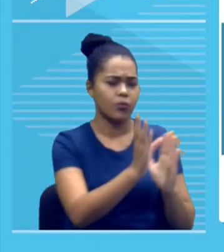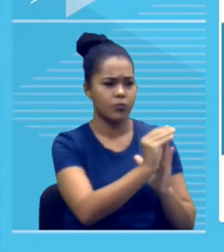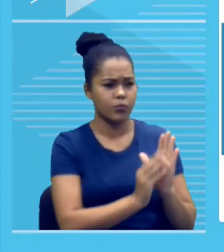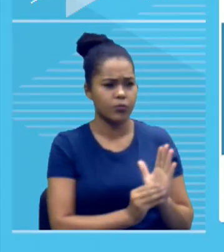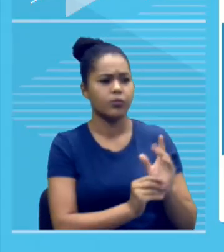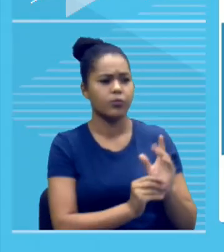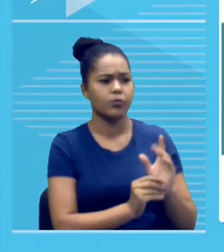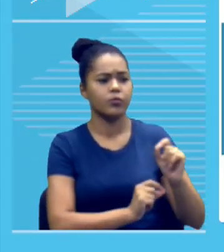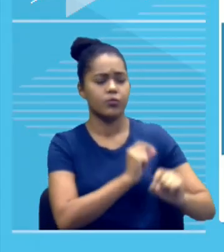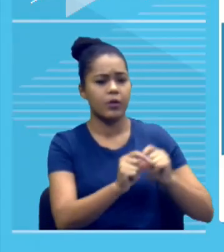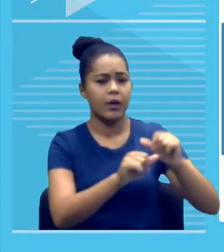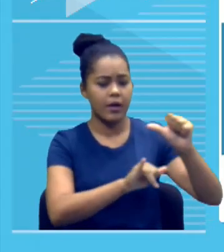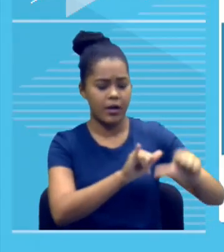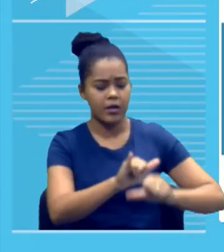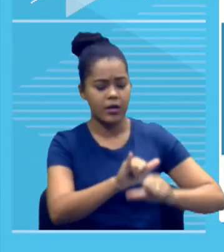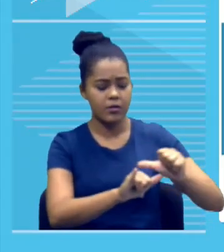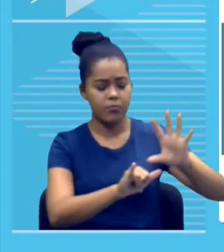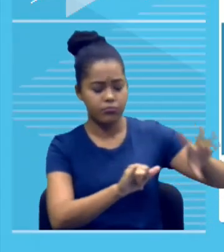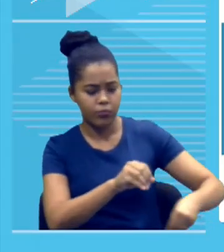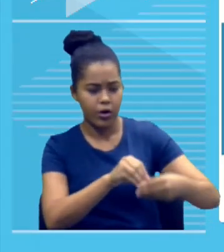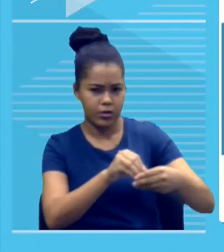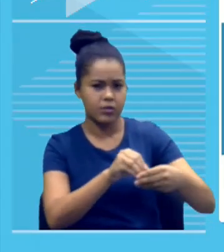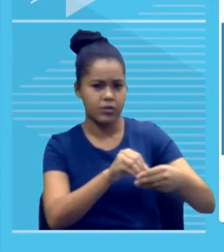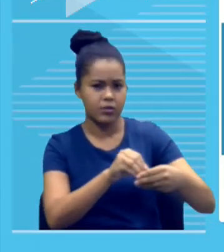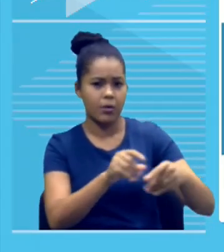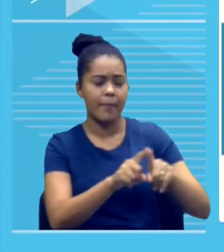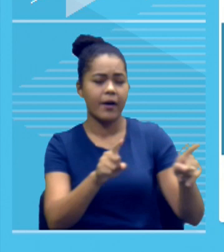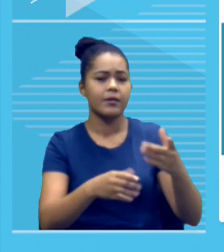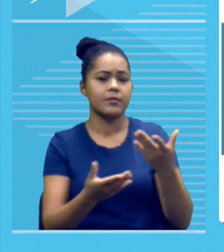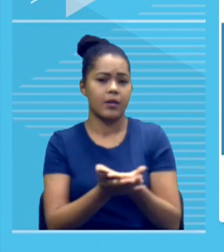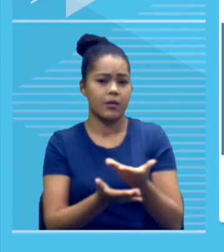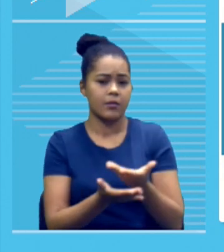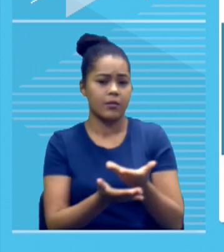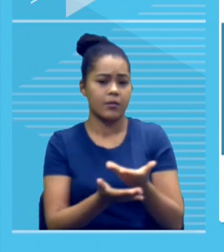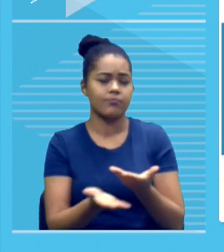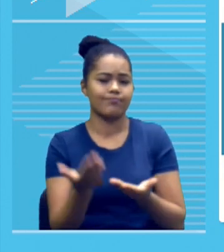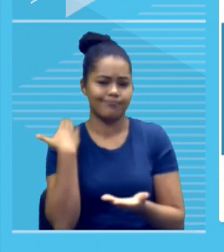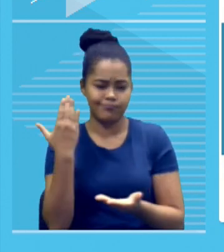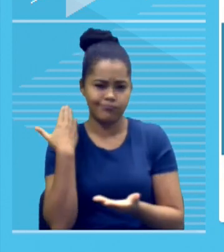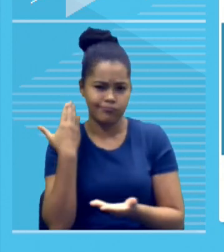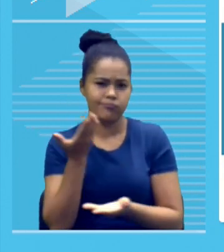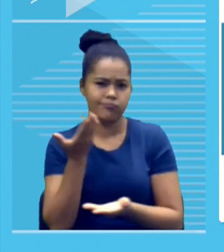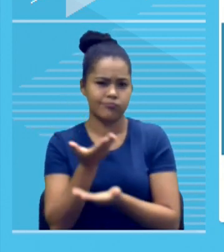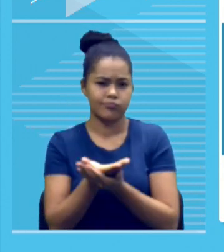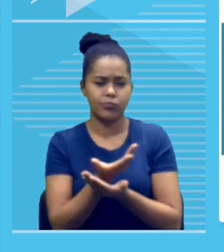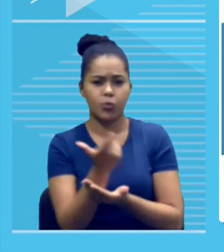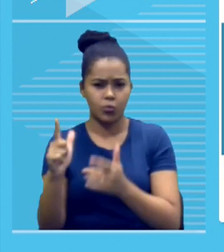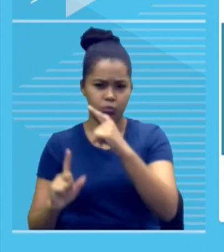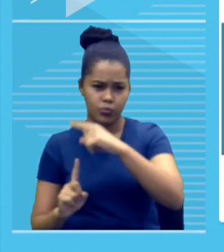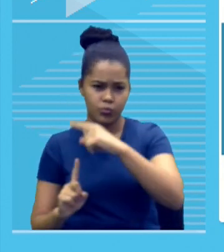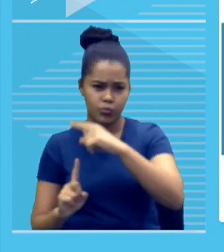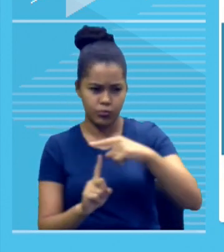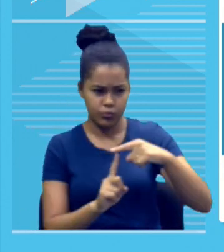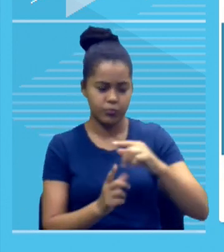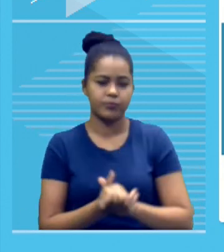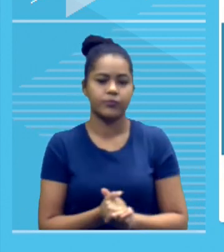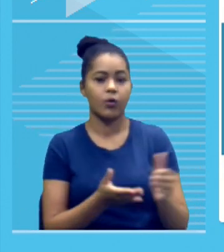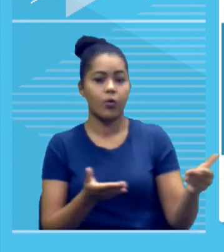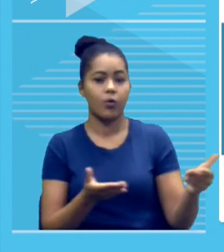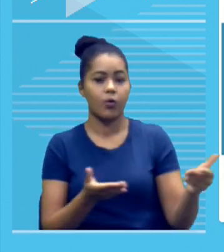de eliminação, as de substituição, desculpa. E a data de hoje, 13 de outubro de